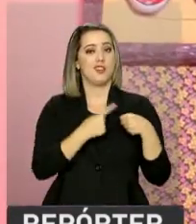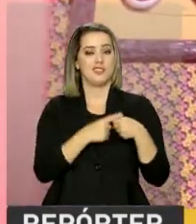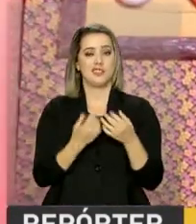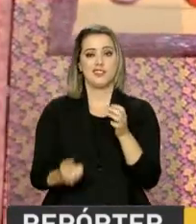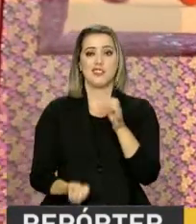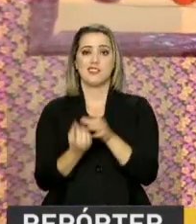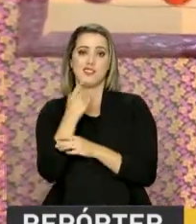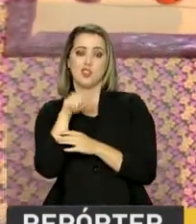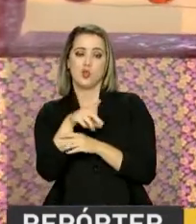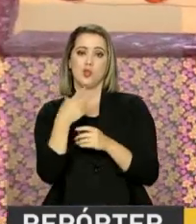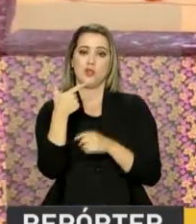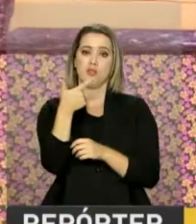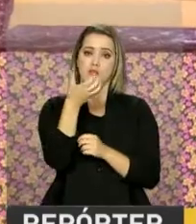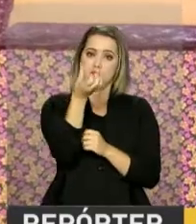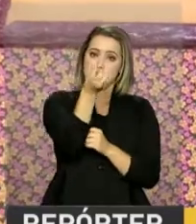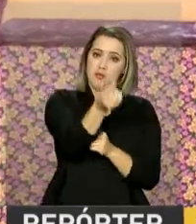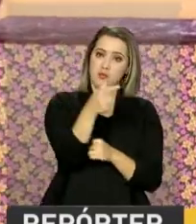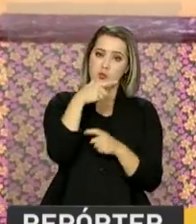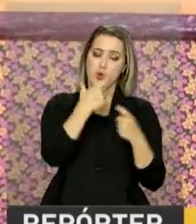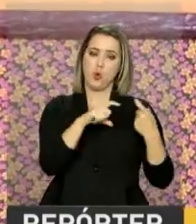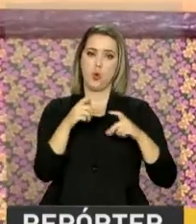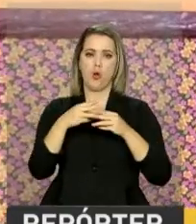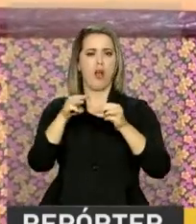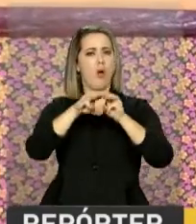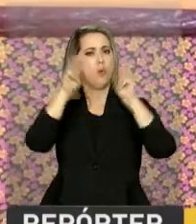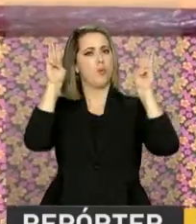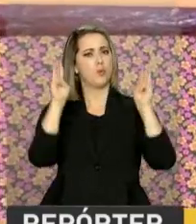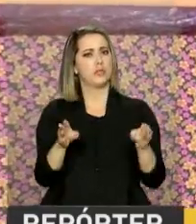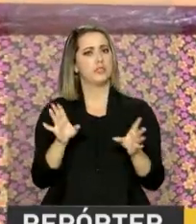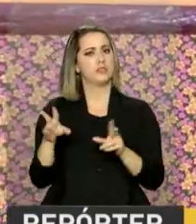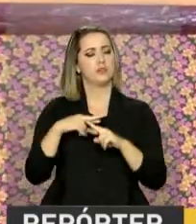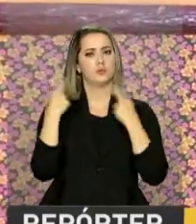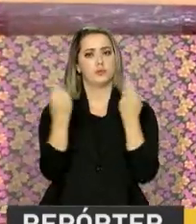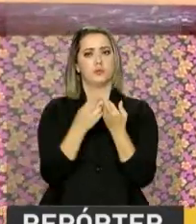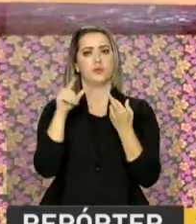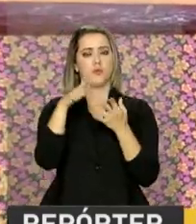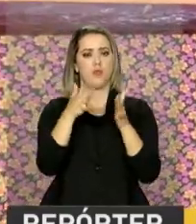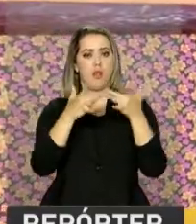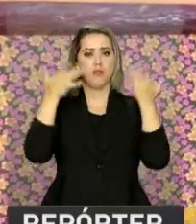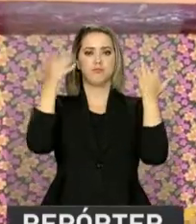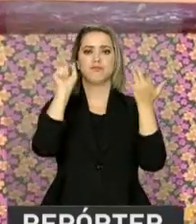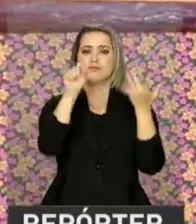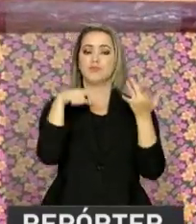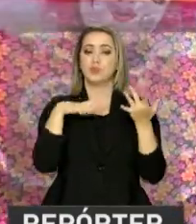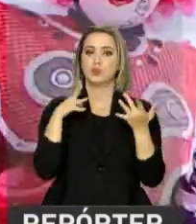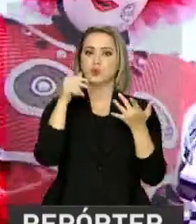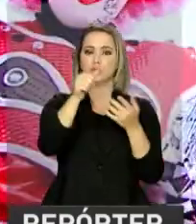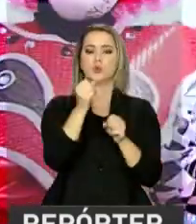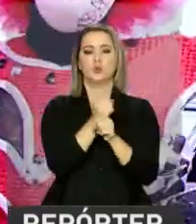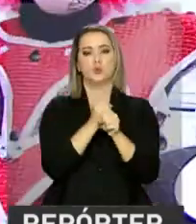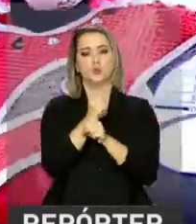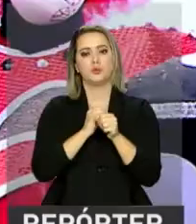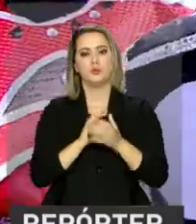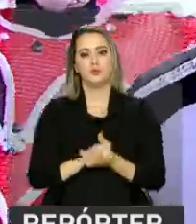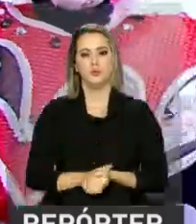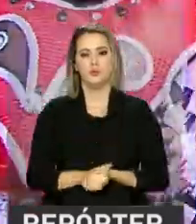em 2006 o Memorial do Papangu, que reúne as belezas dessa manifestação popular o ano todo.